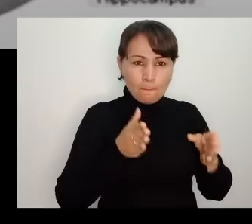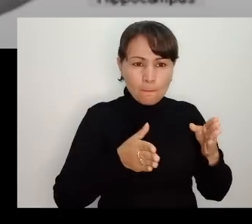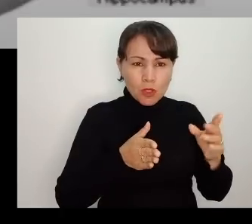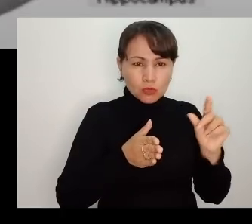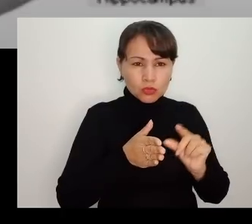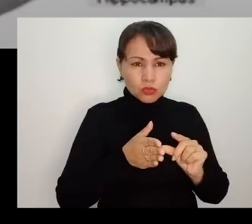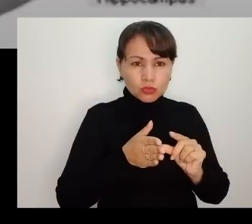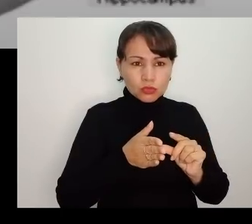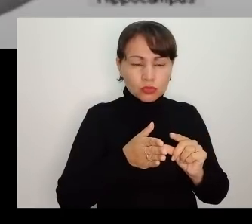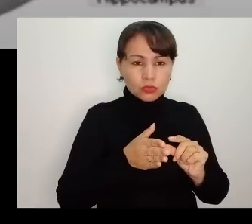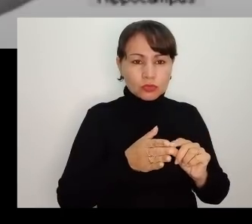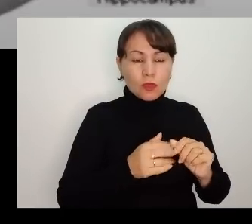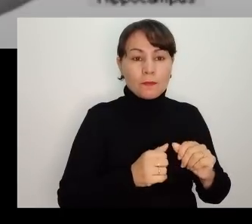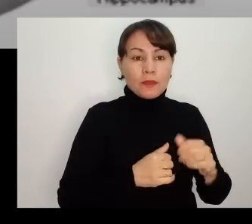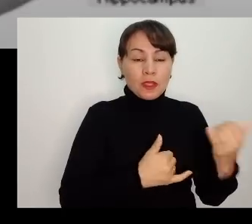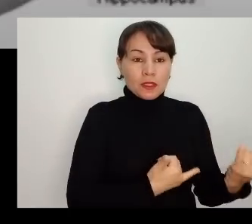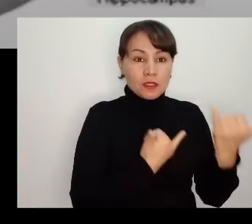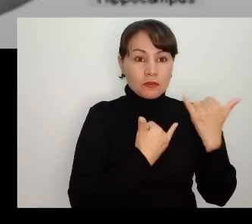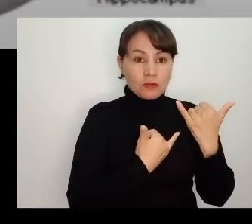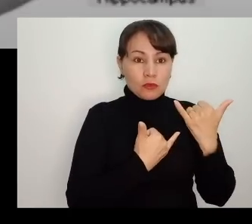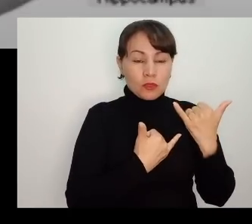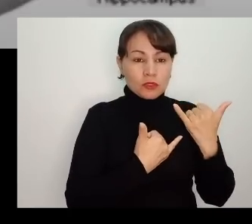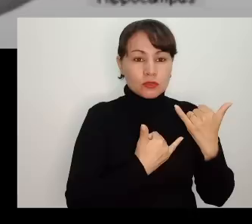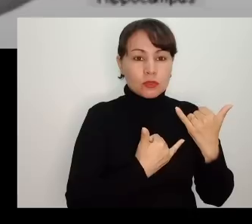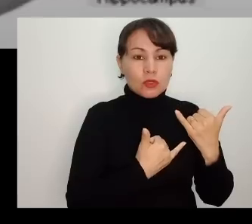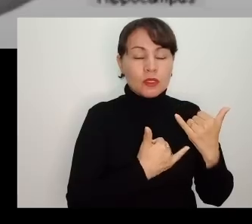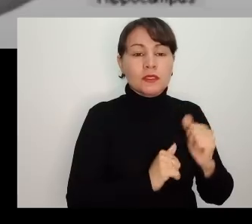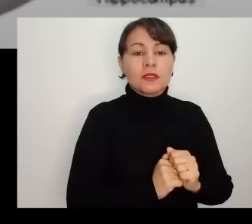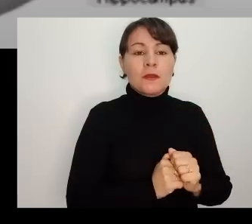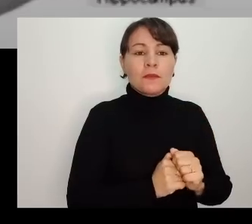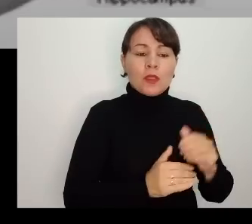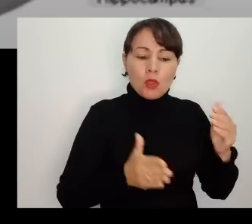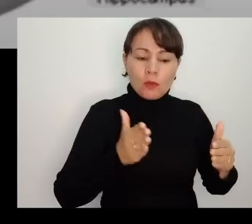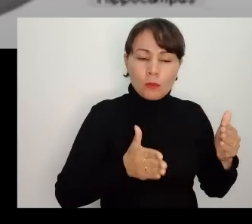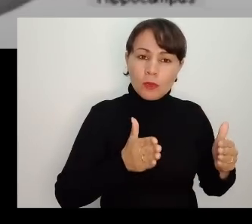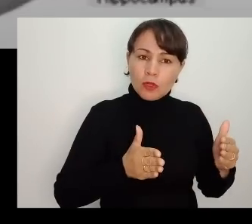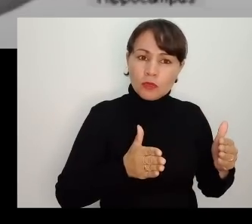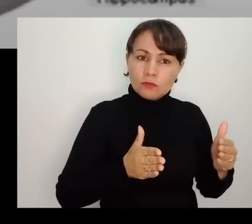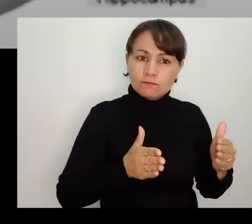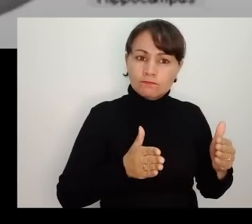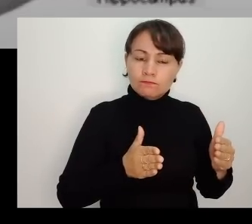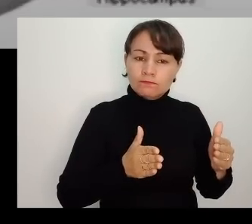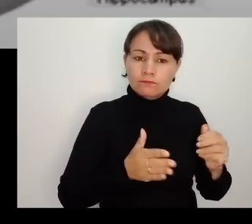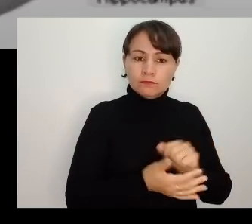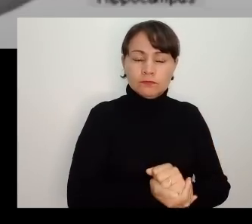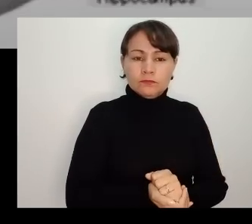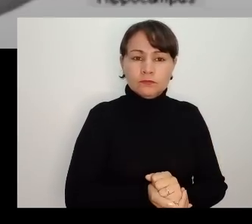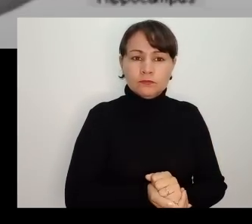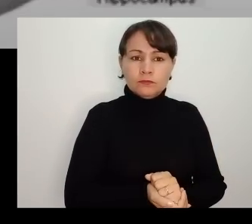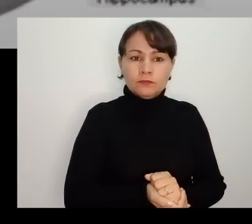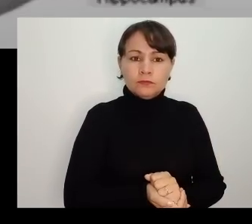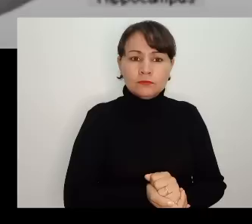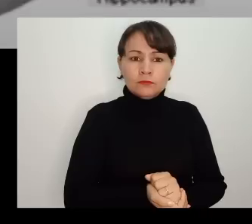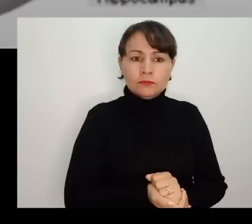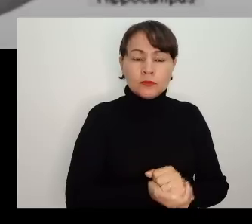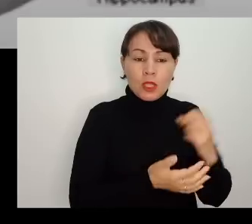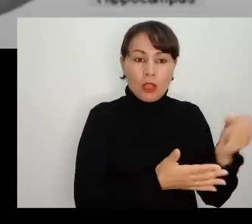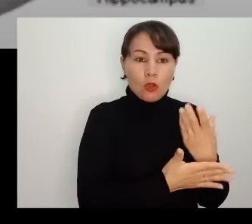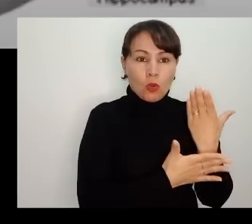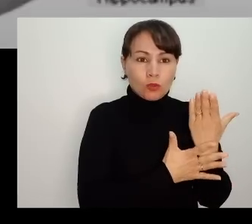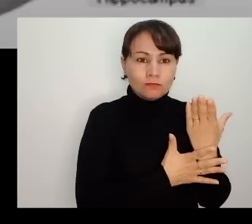provisoriamente. Essas informações, durante o período noturno, que é o período que acontece